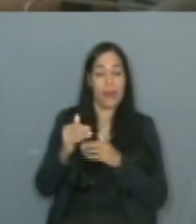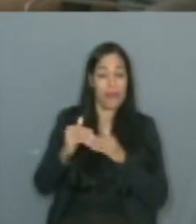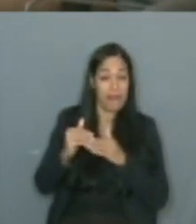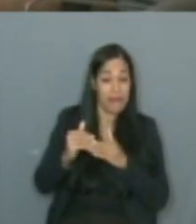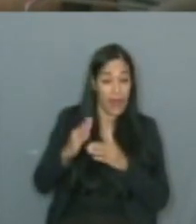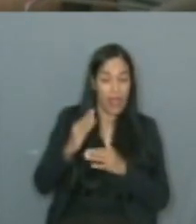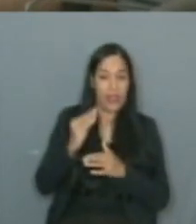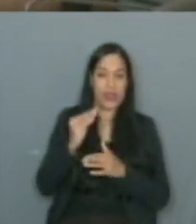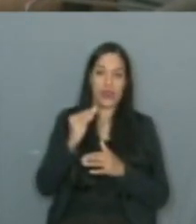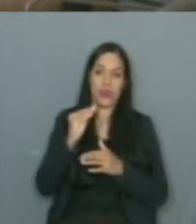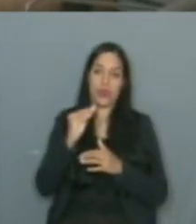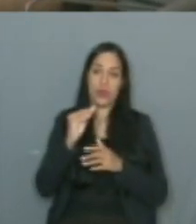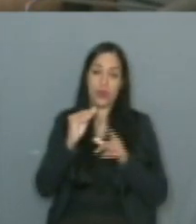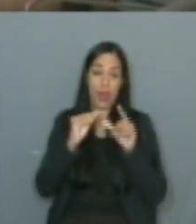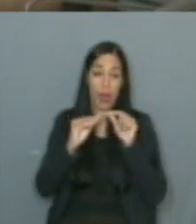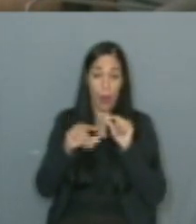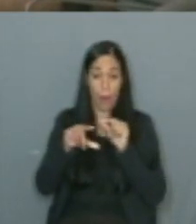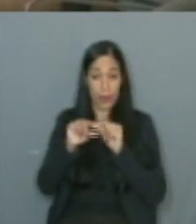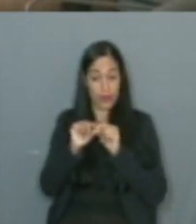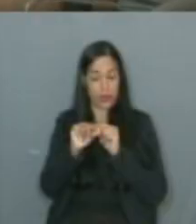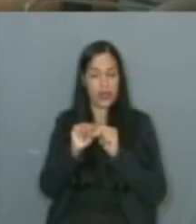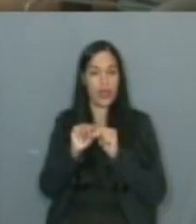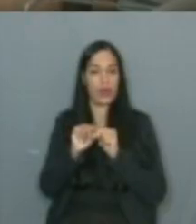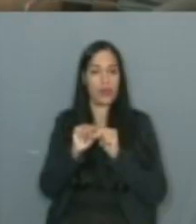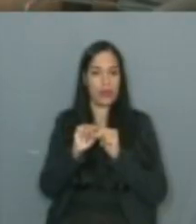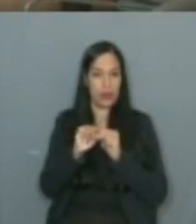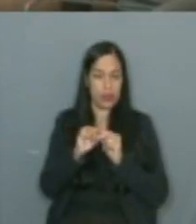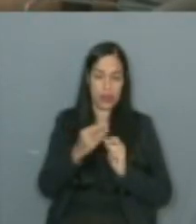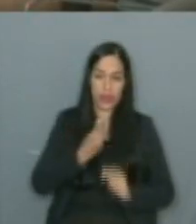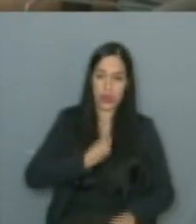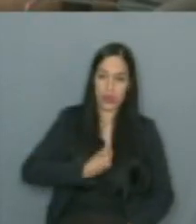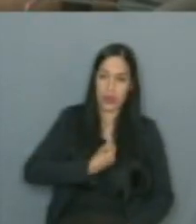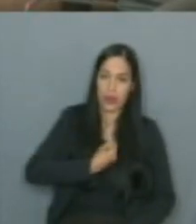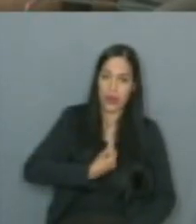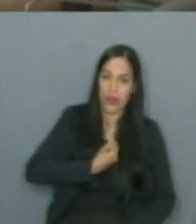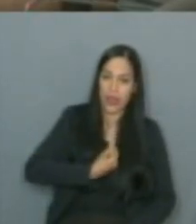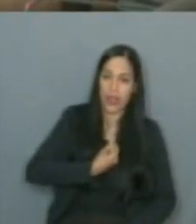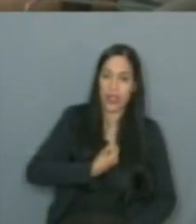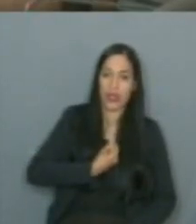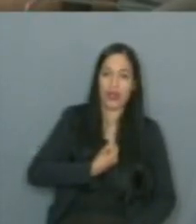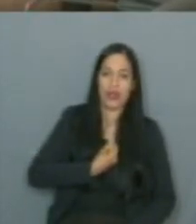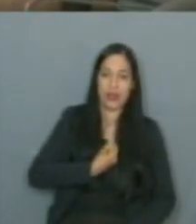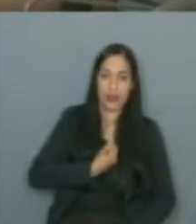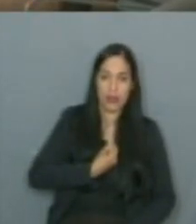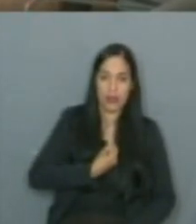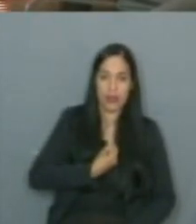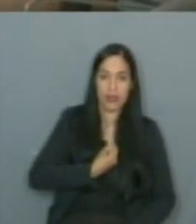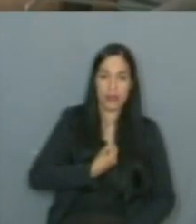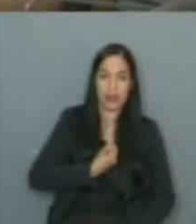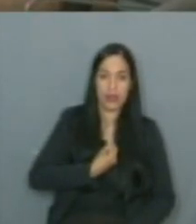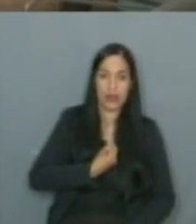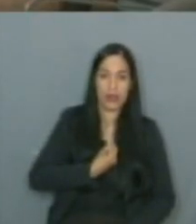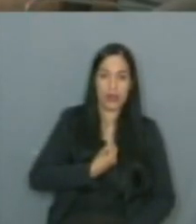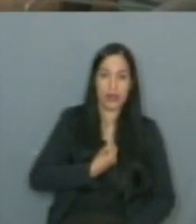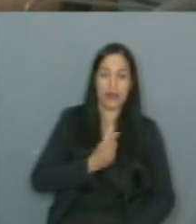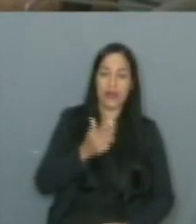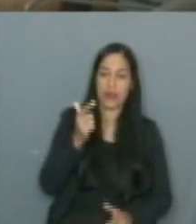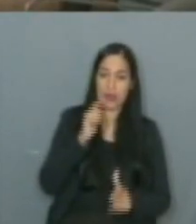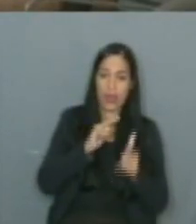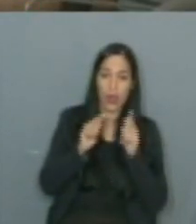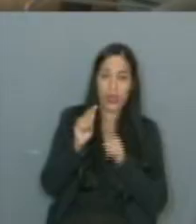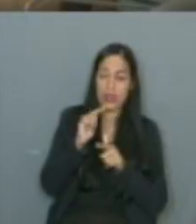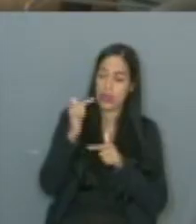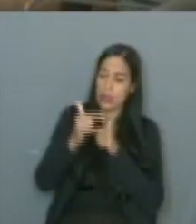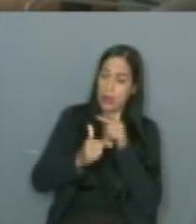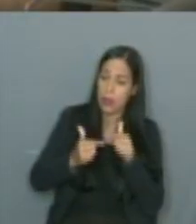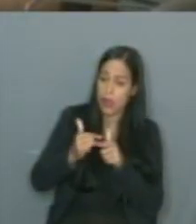uma opção na sua vida, para galgar um espaço de trabalho. E eu não vou falar